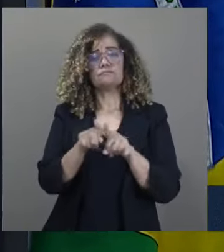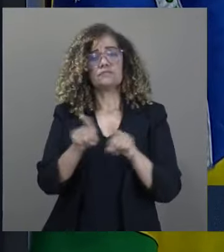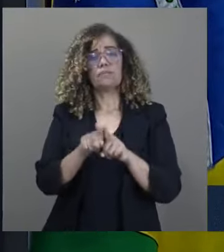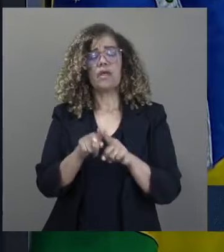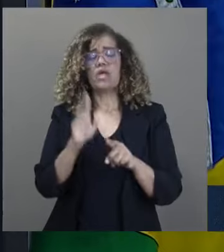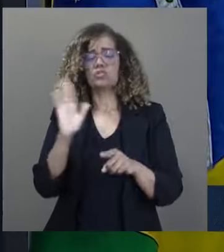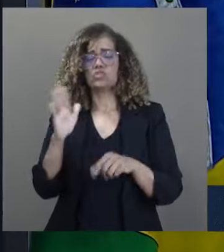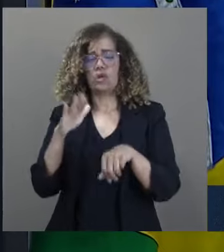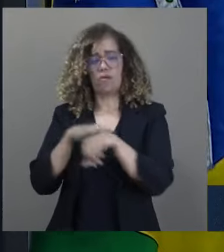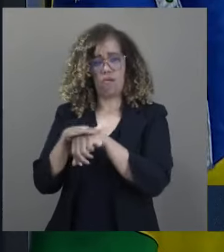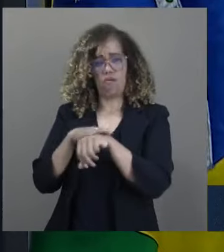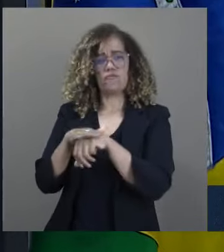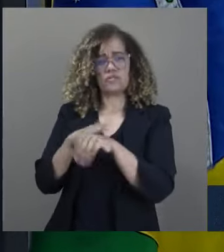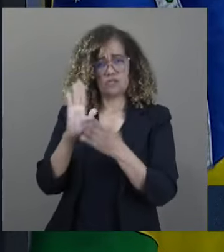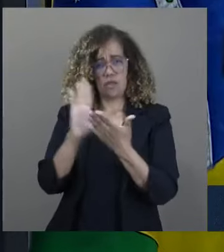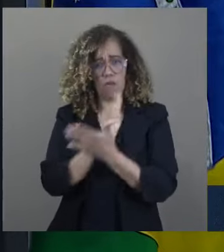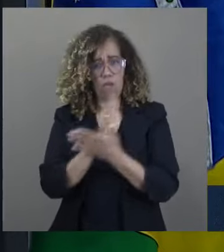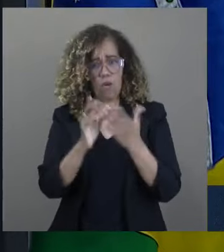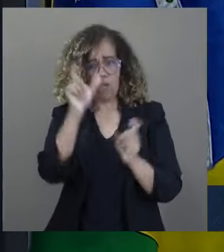deles.